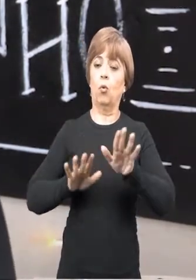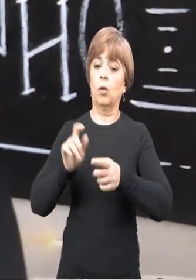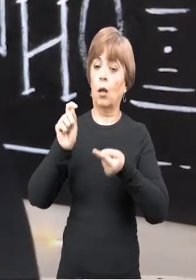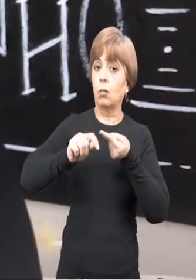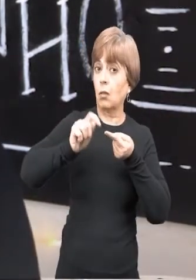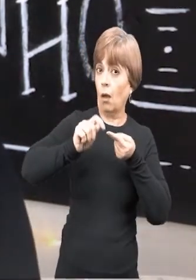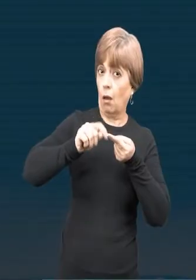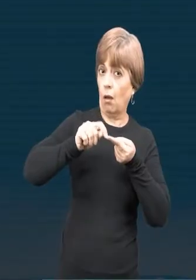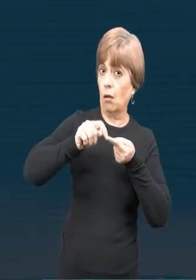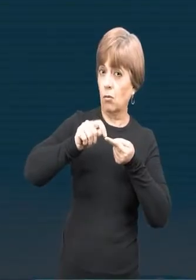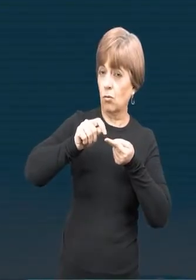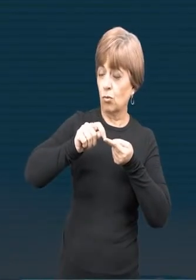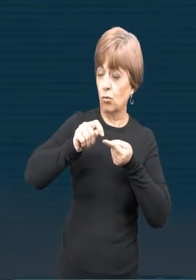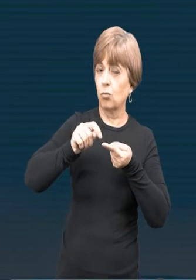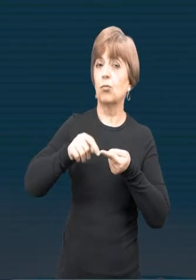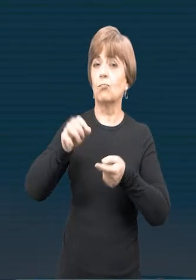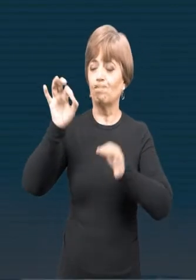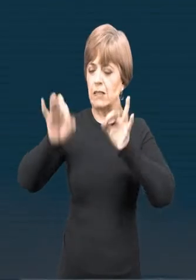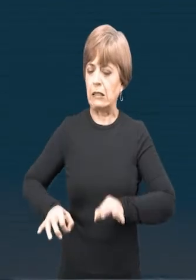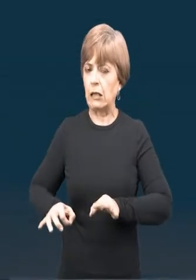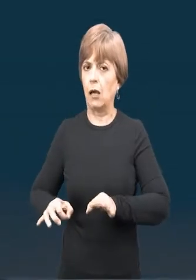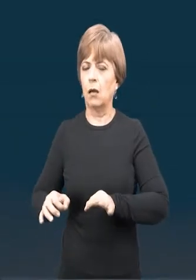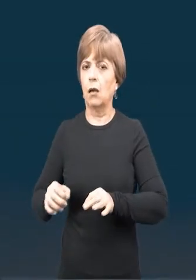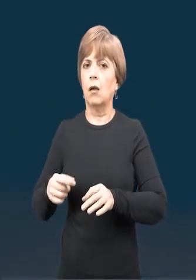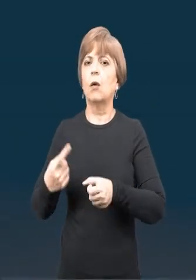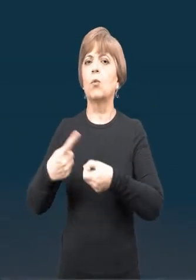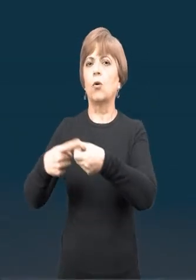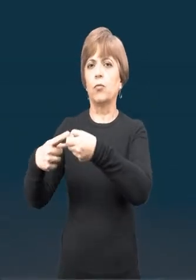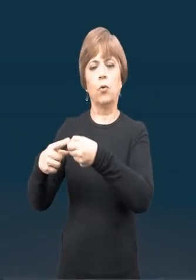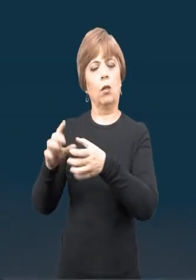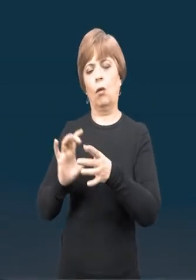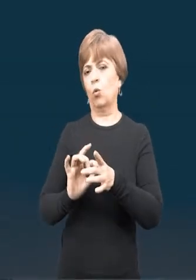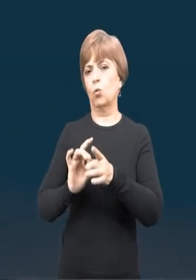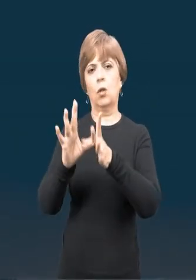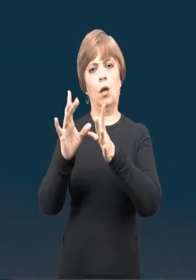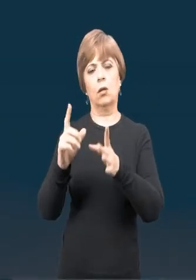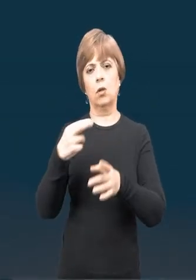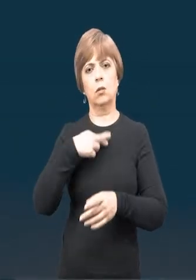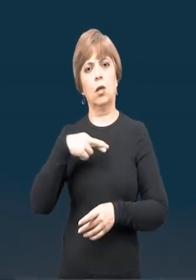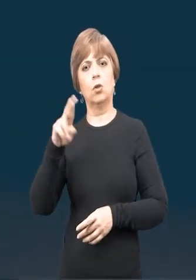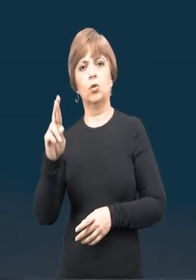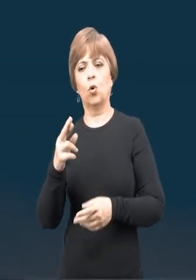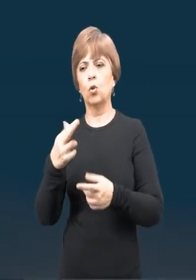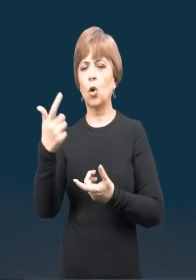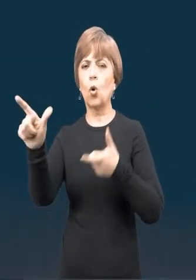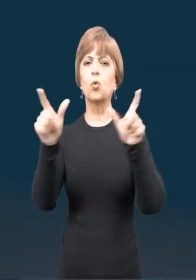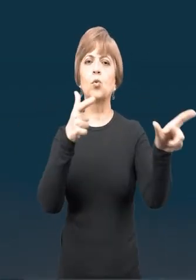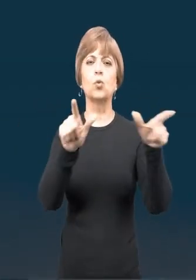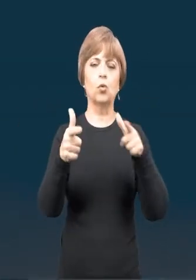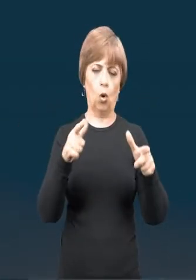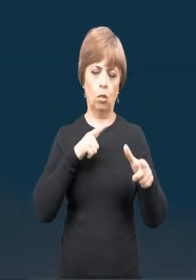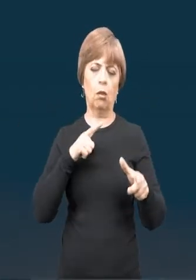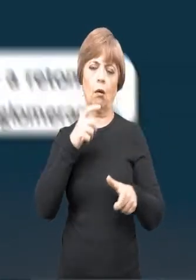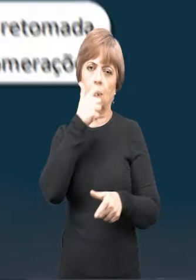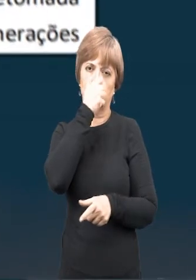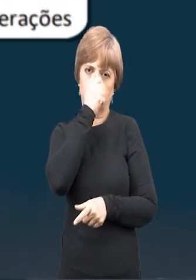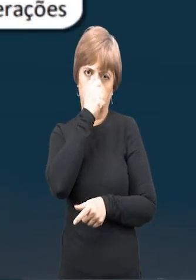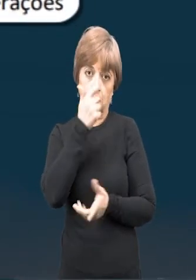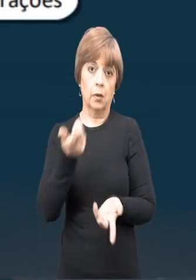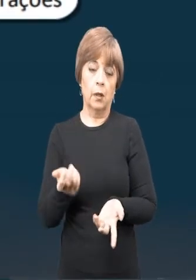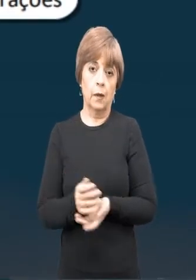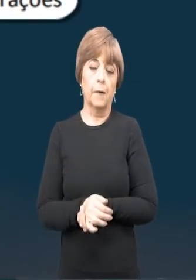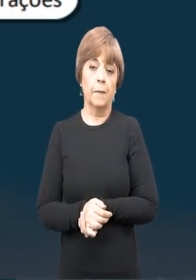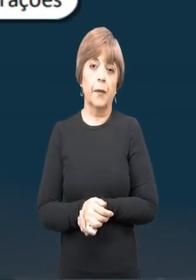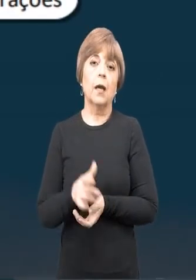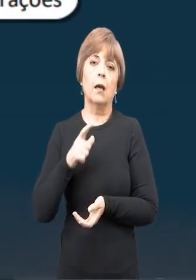testagem, uma determinação de que o município não autorize o retorno dessas atividades e de outras que causem aglomerações ou que,